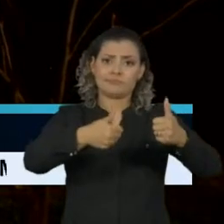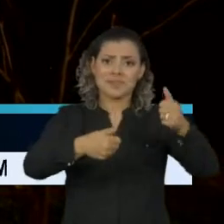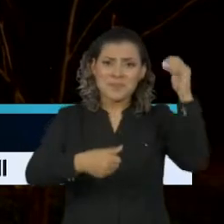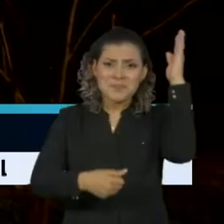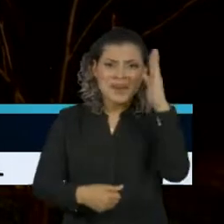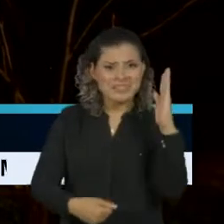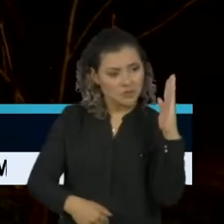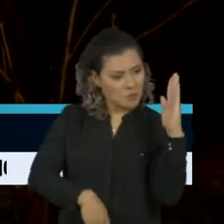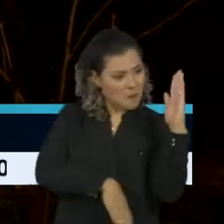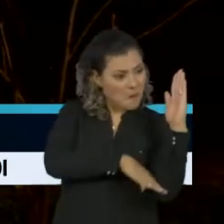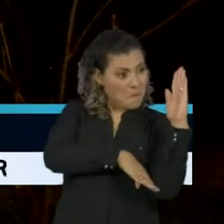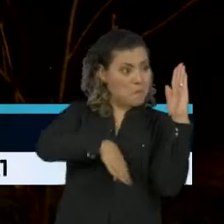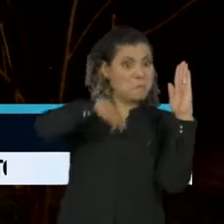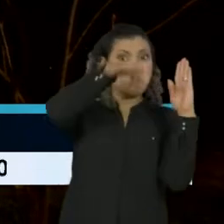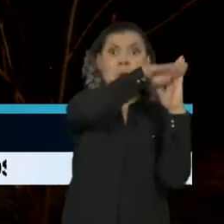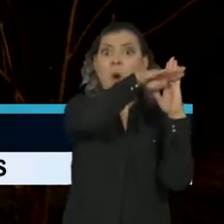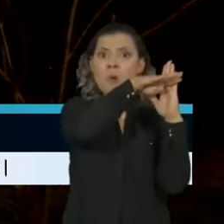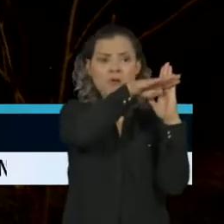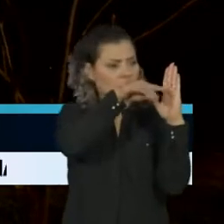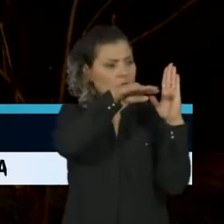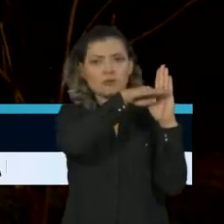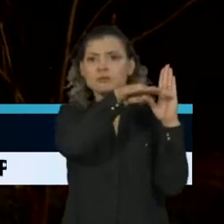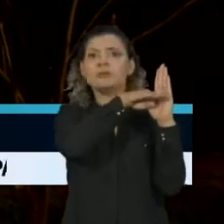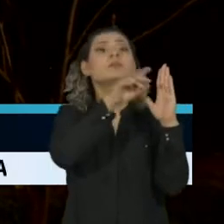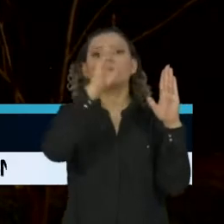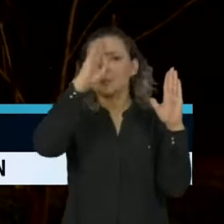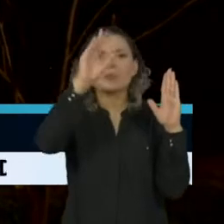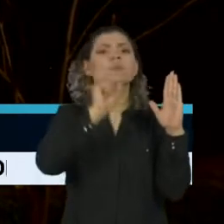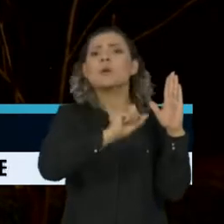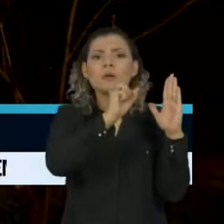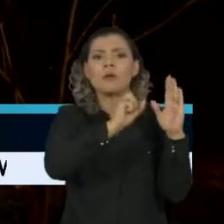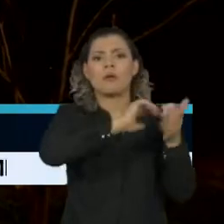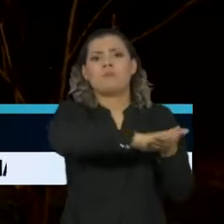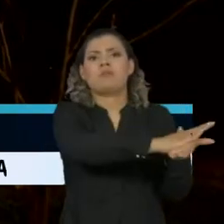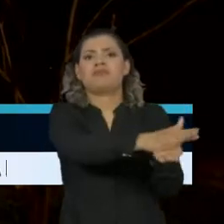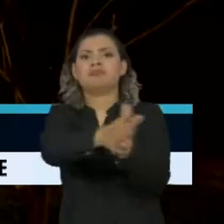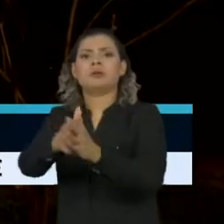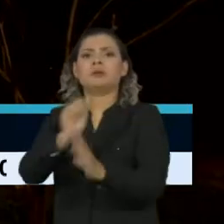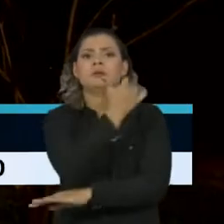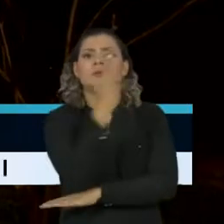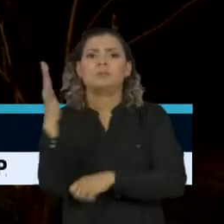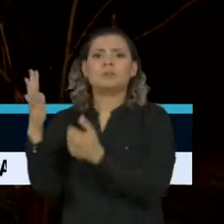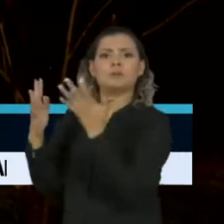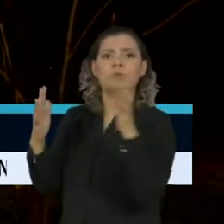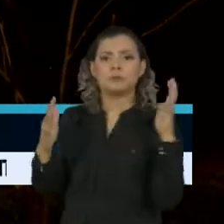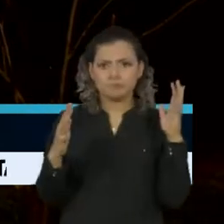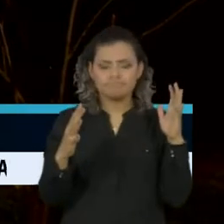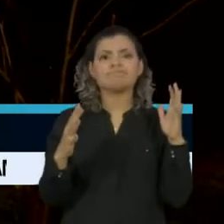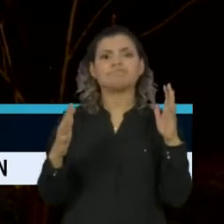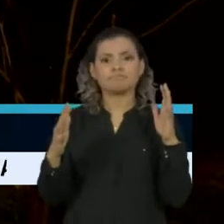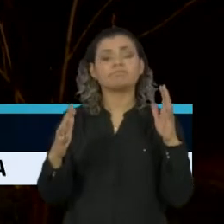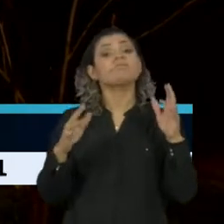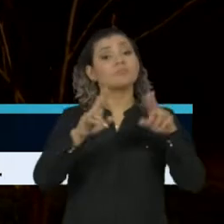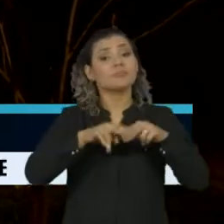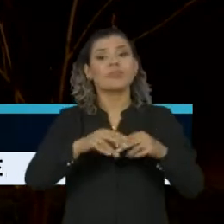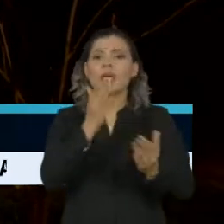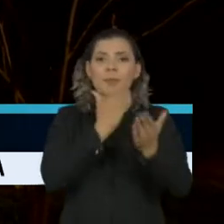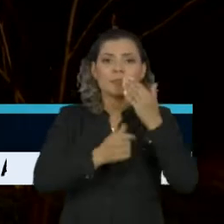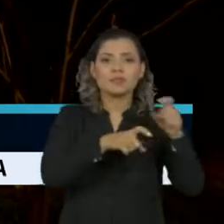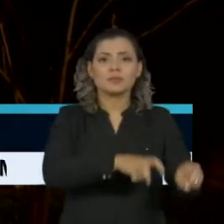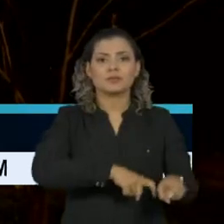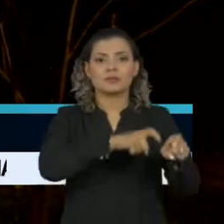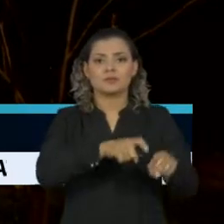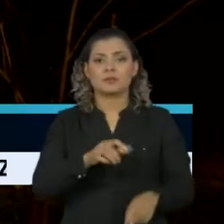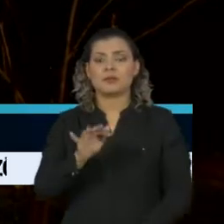que mais perderam área de floresta no mundo, segundo a Organização das Nações Unidas para Agricultura e Alimentação, a